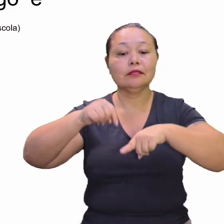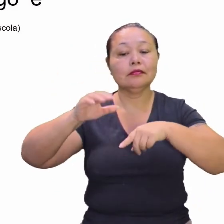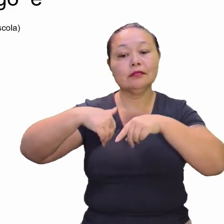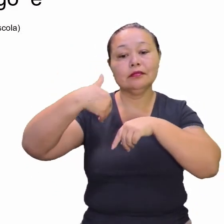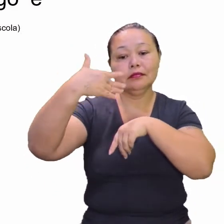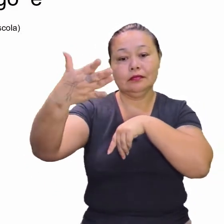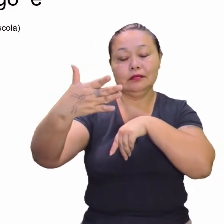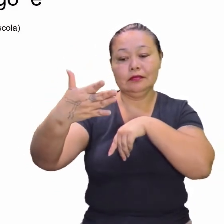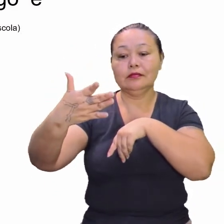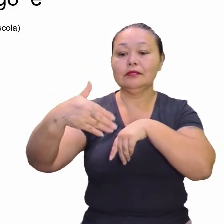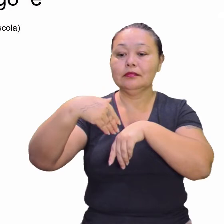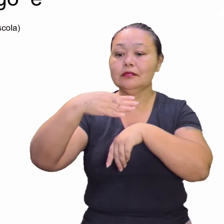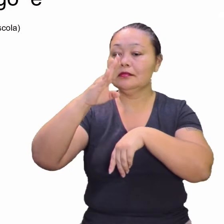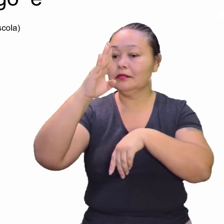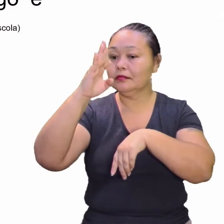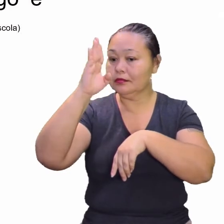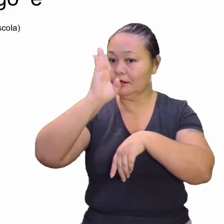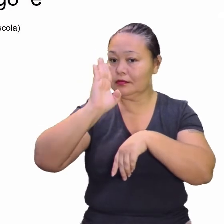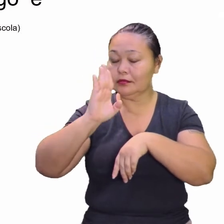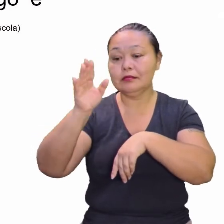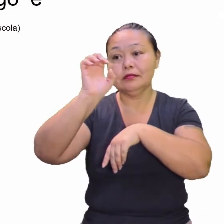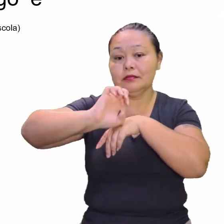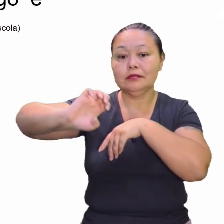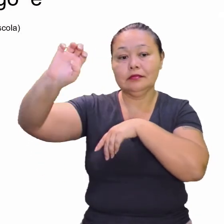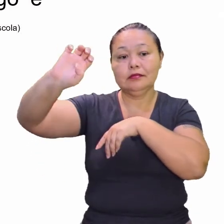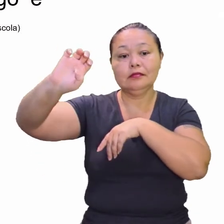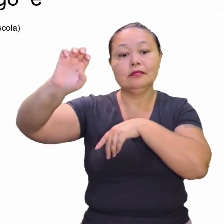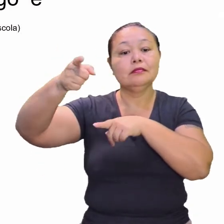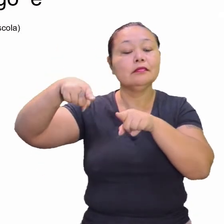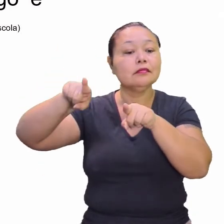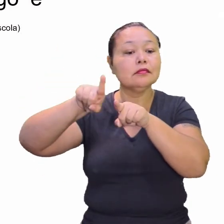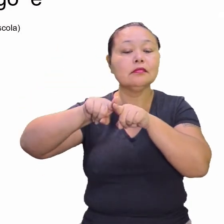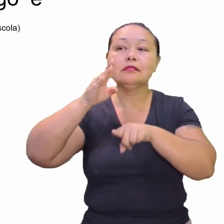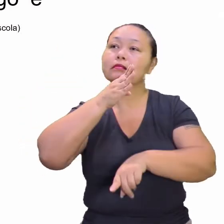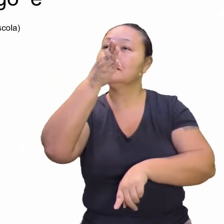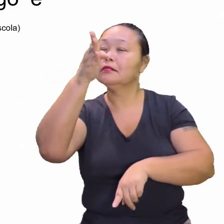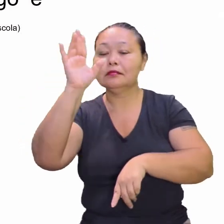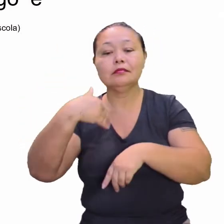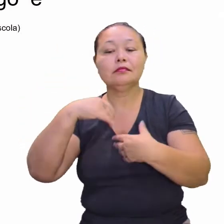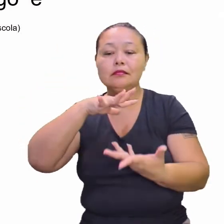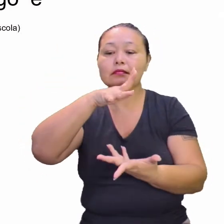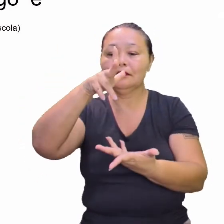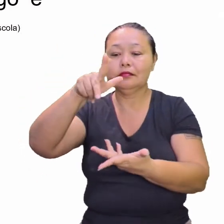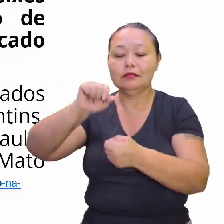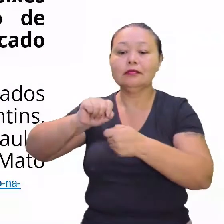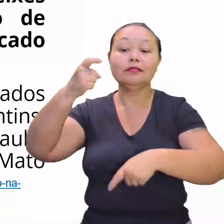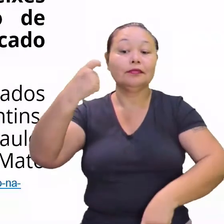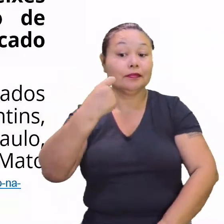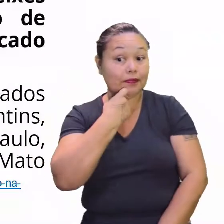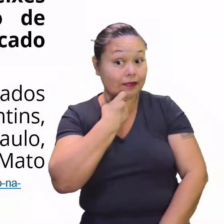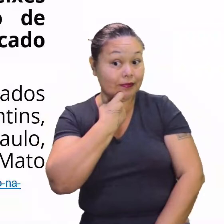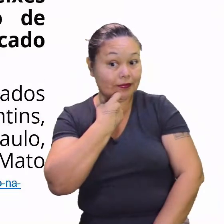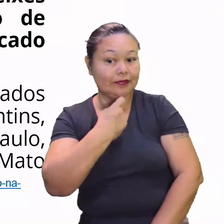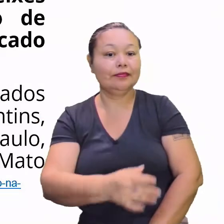além do Brasil, para a Europa, entendeu? Para diversas partes do mundo a gente está exportando